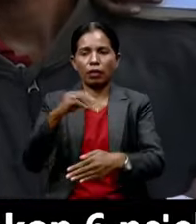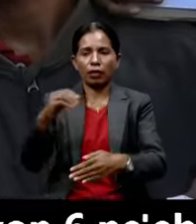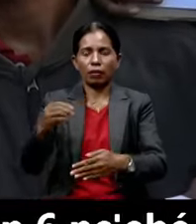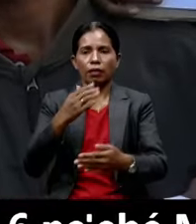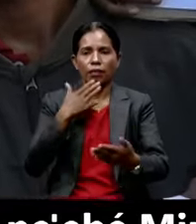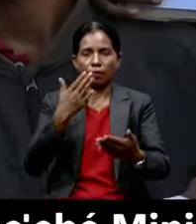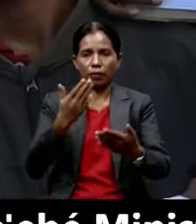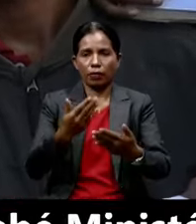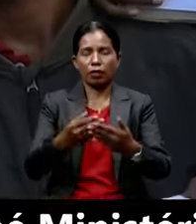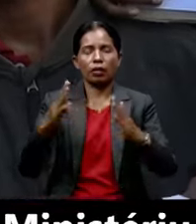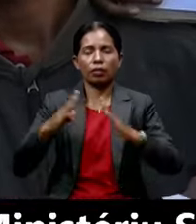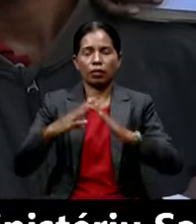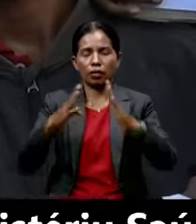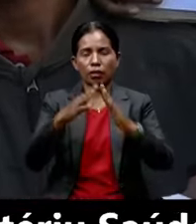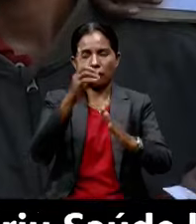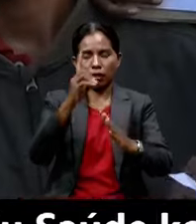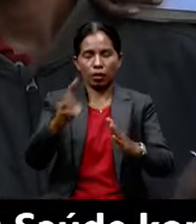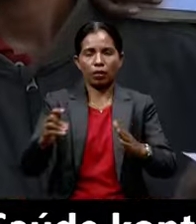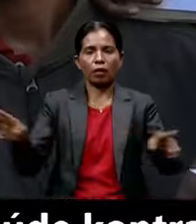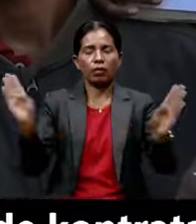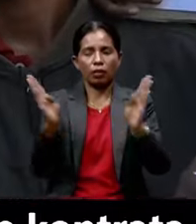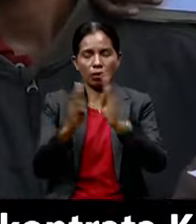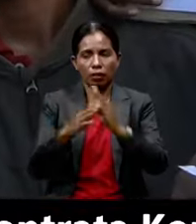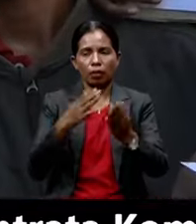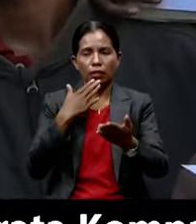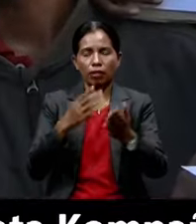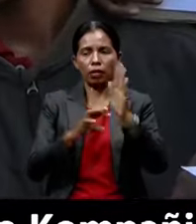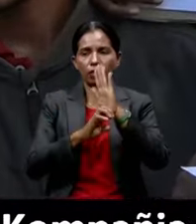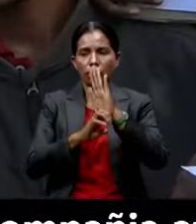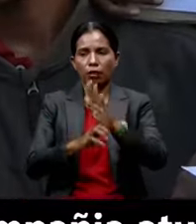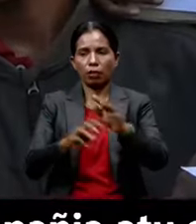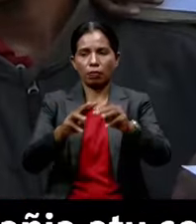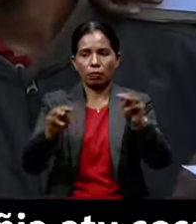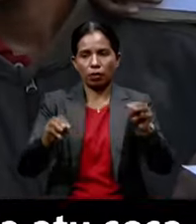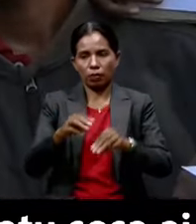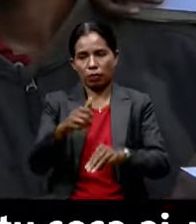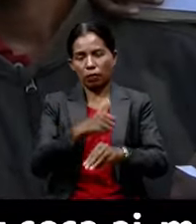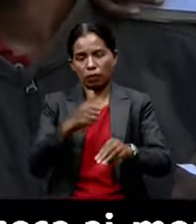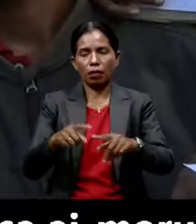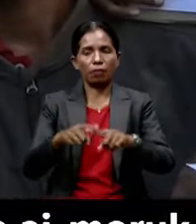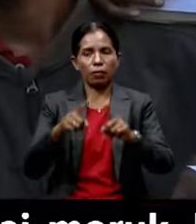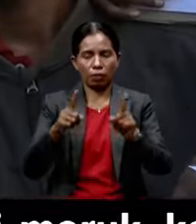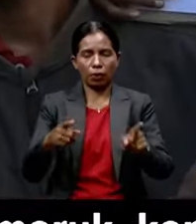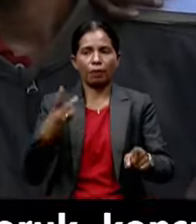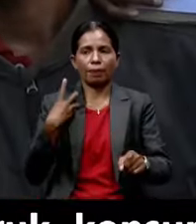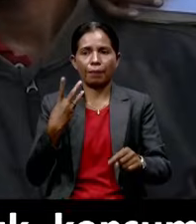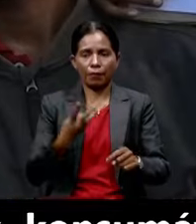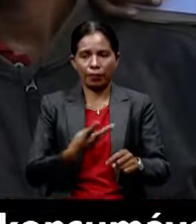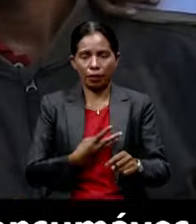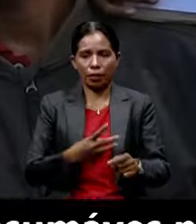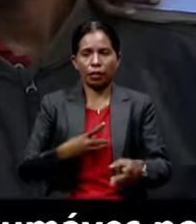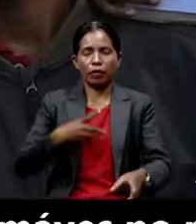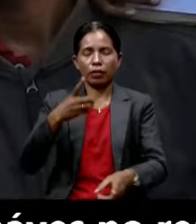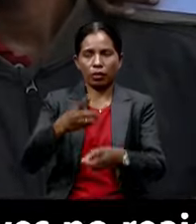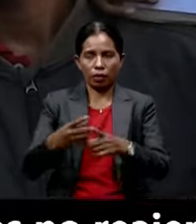ordenamento cidade dili atu sai no dar exemplar va município Siracelo. Mai ve direto